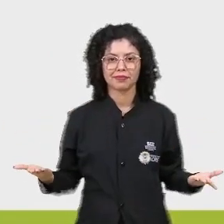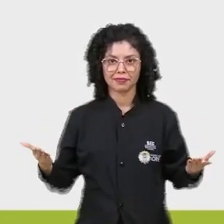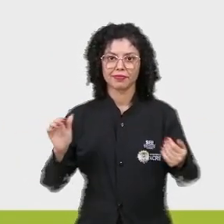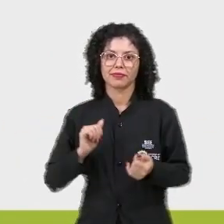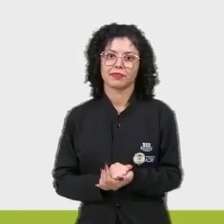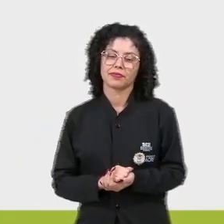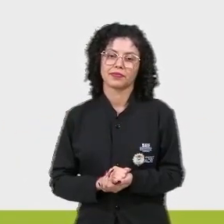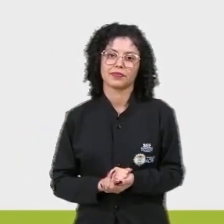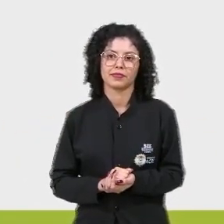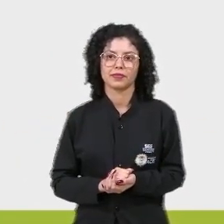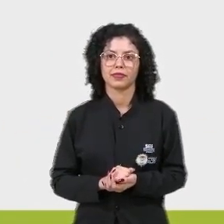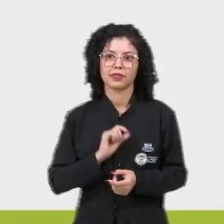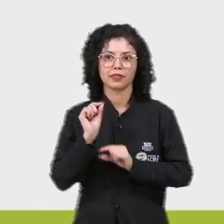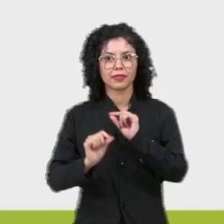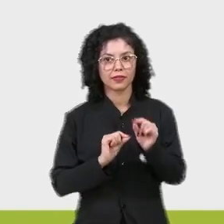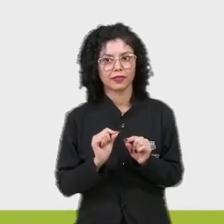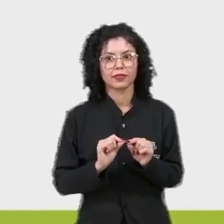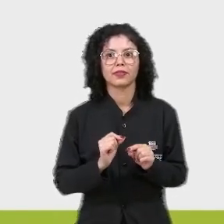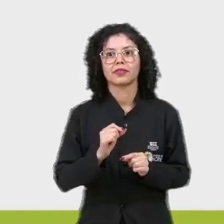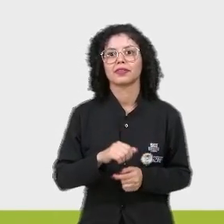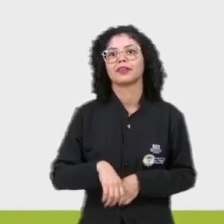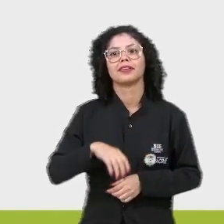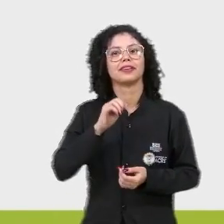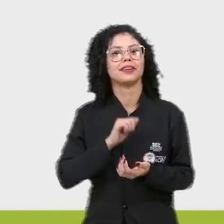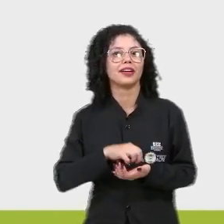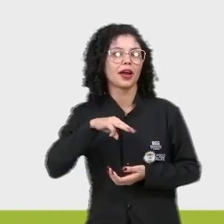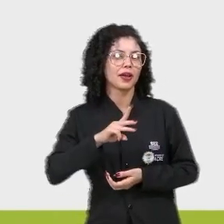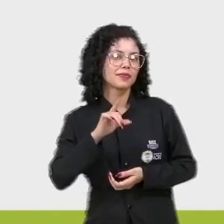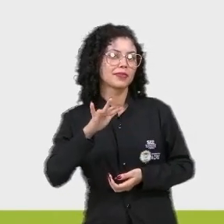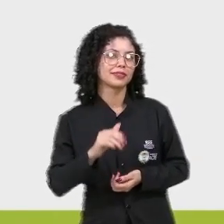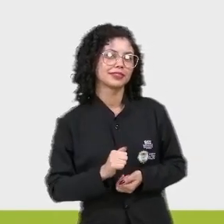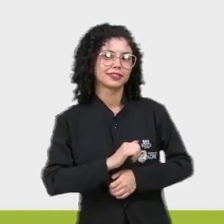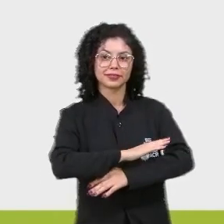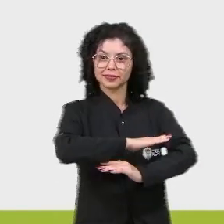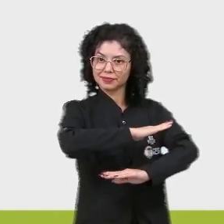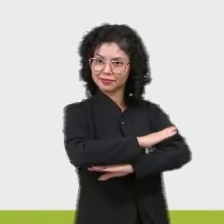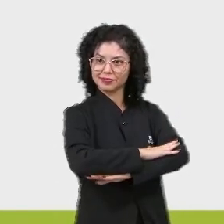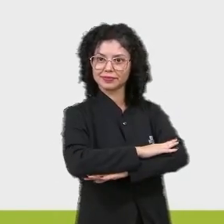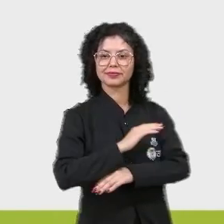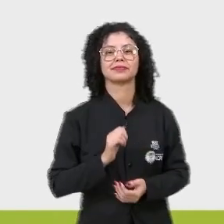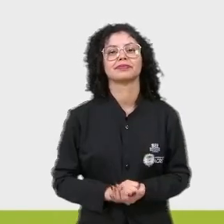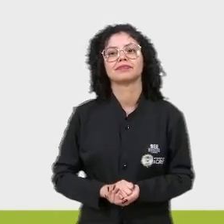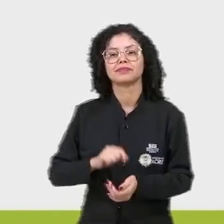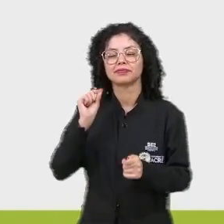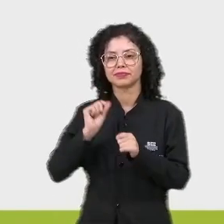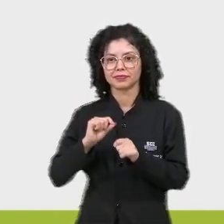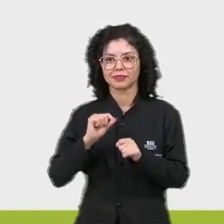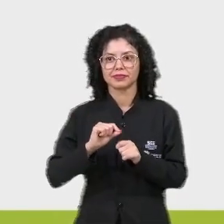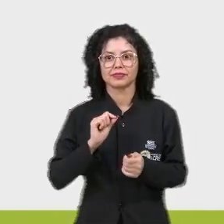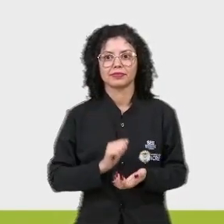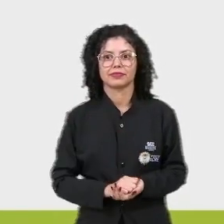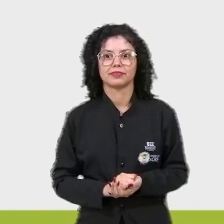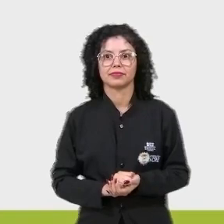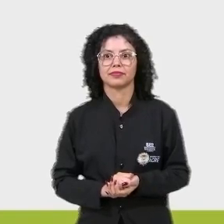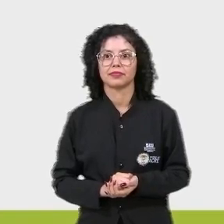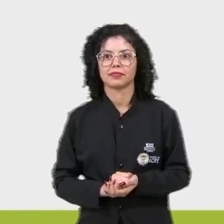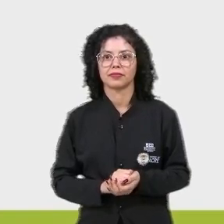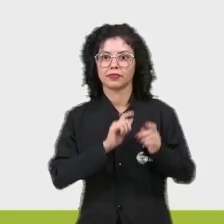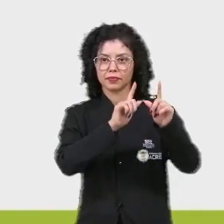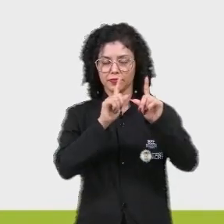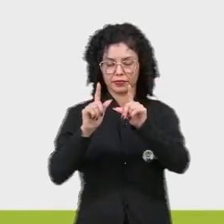essa obra, que seria a Mônica Lisa, de Maurício de Souza, que é o criador das